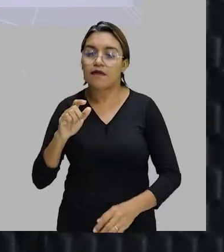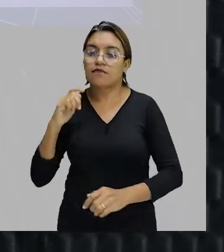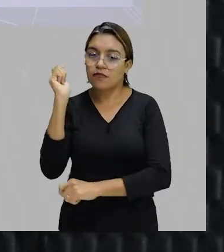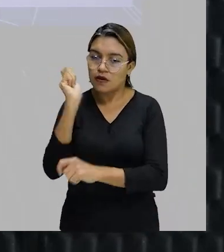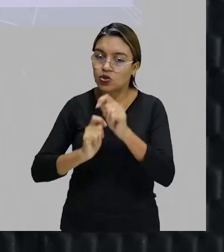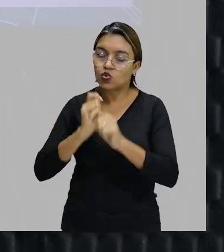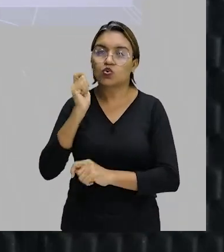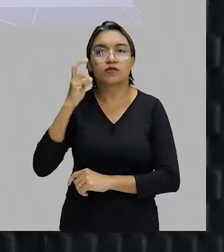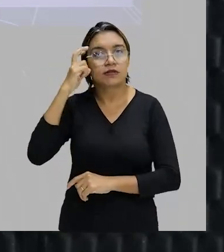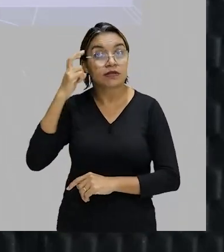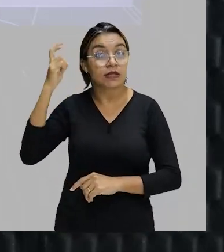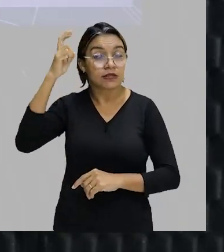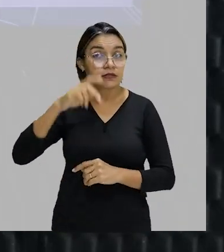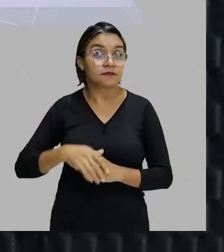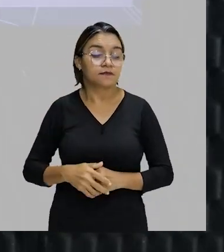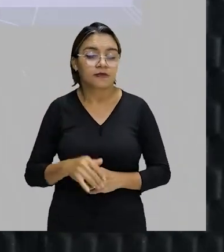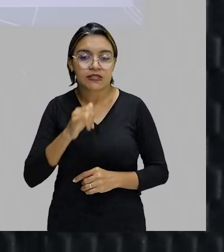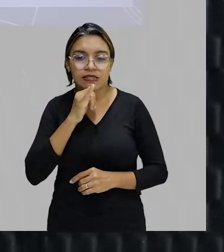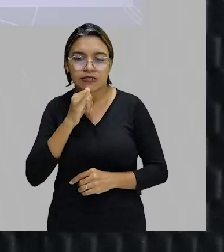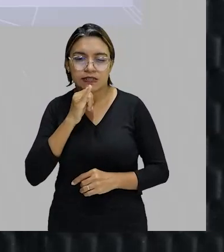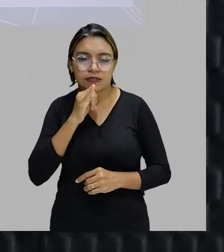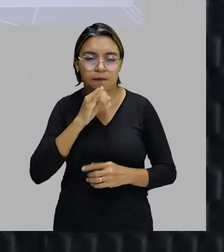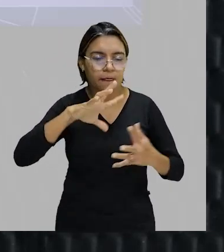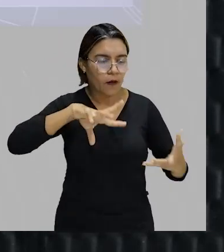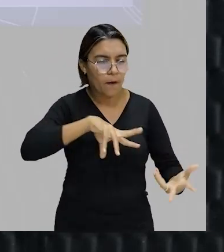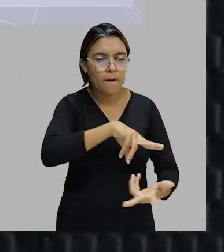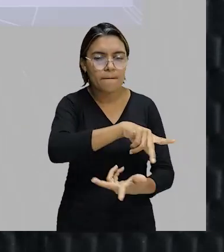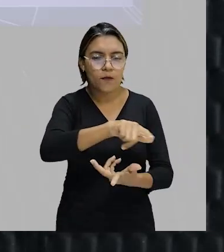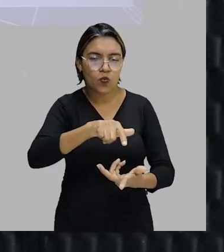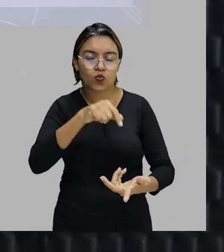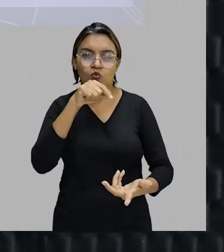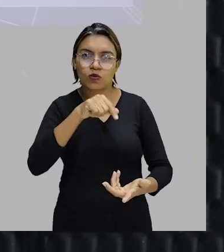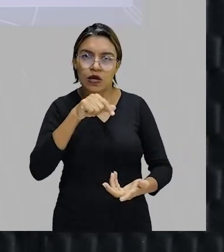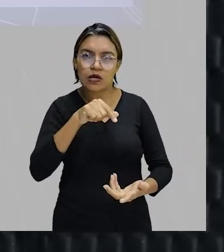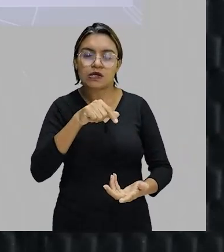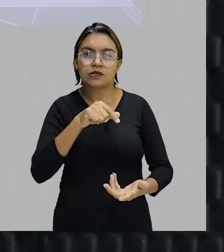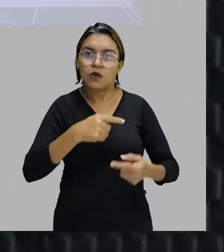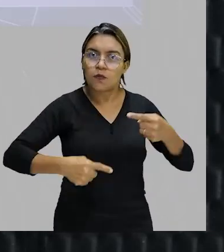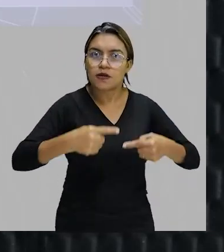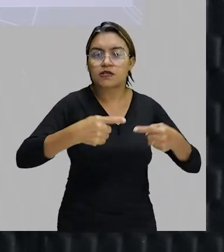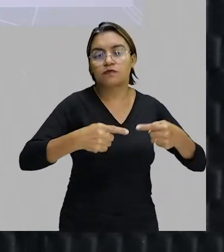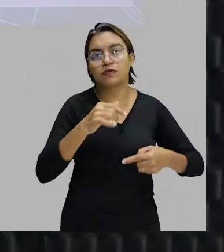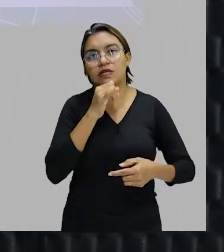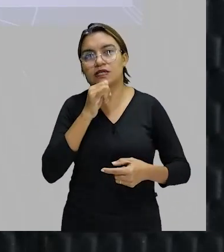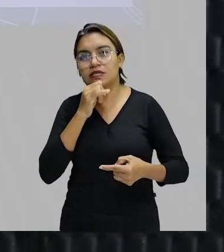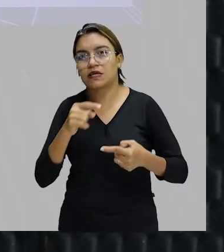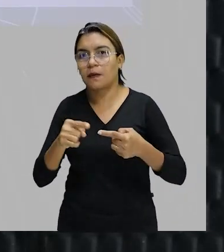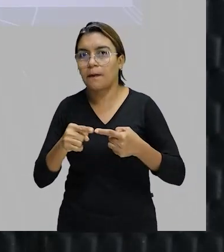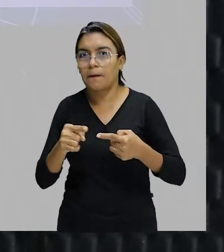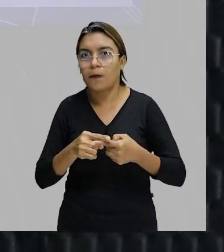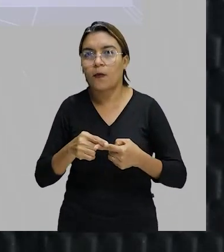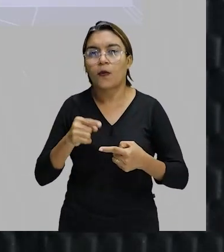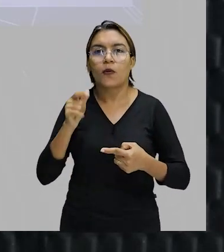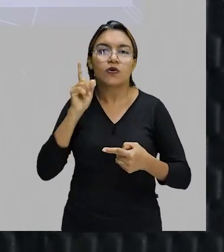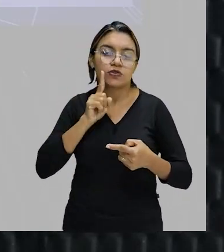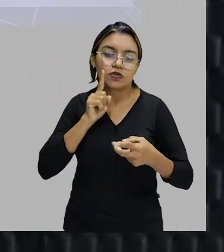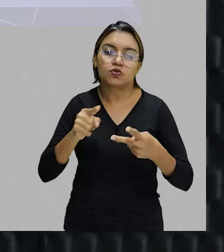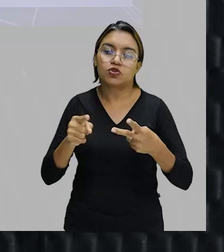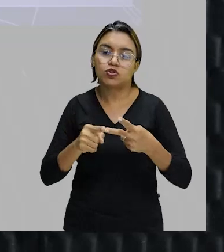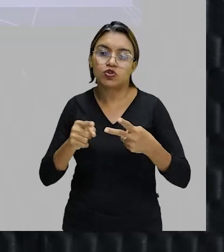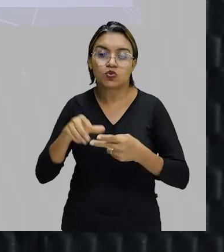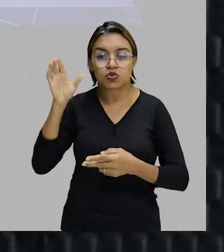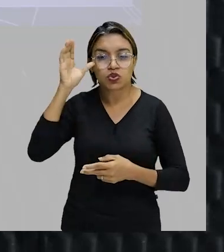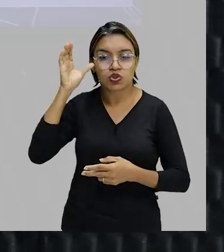inteligente. Hoje a gente vê uma grande disputa no mundo, Estados Unidos e China, principalmente pela evolução da comunicação 5G. Né?